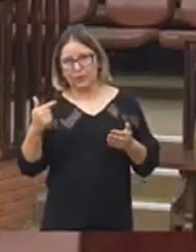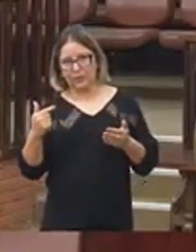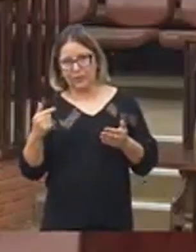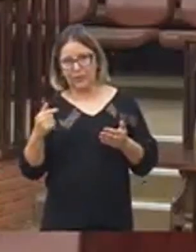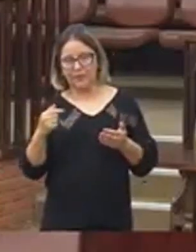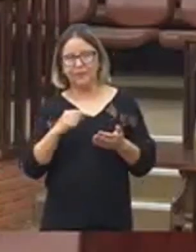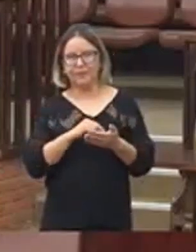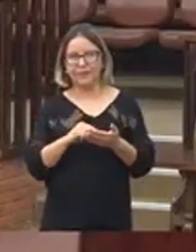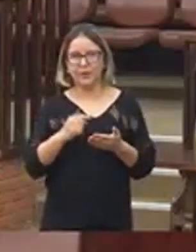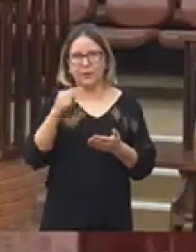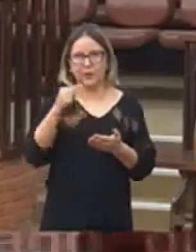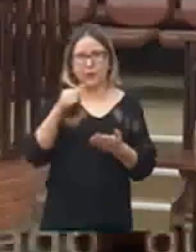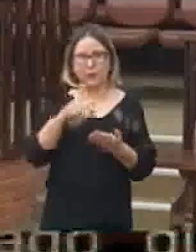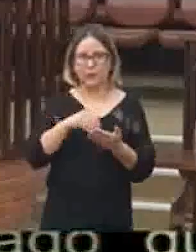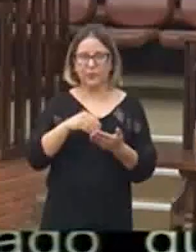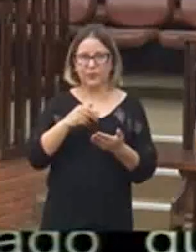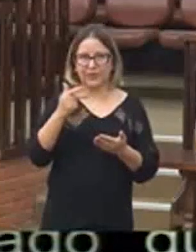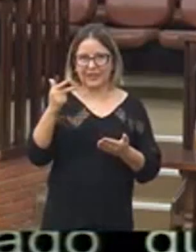3.